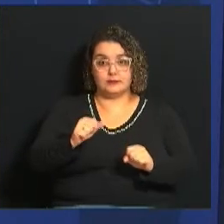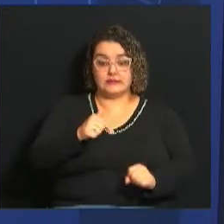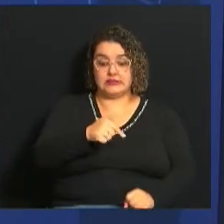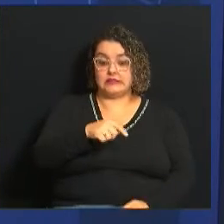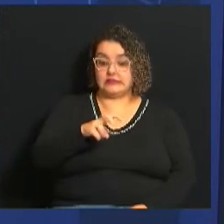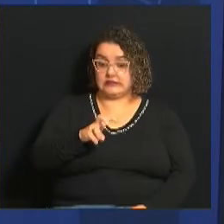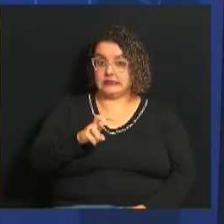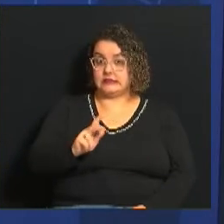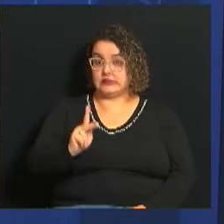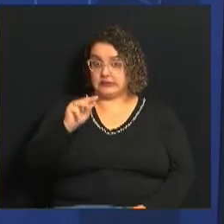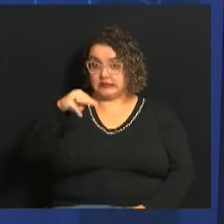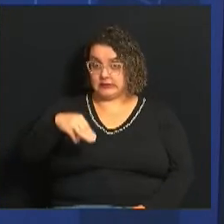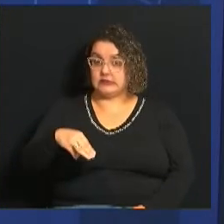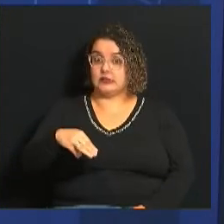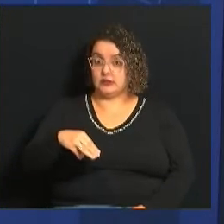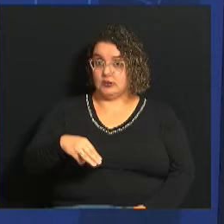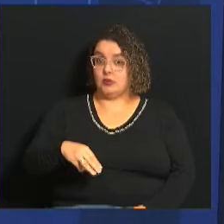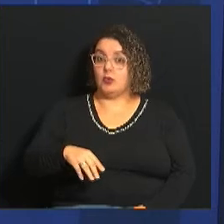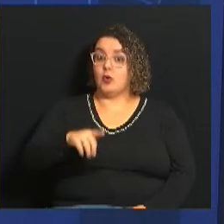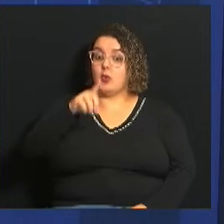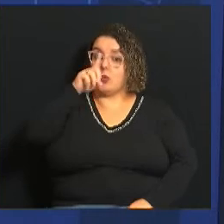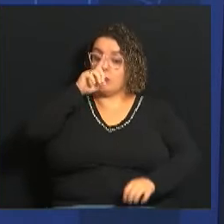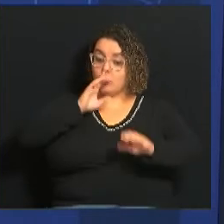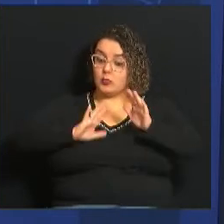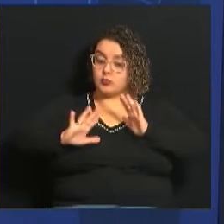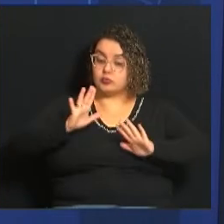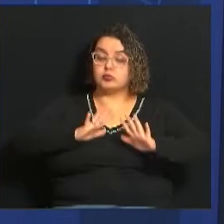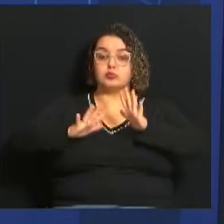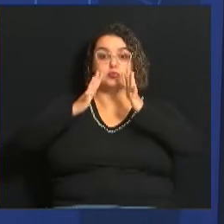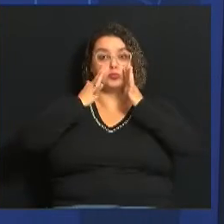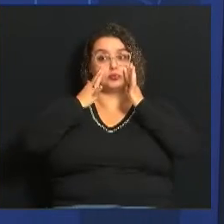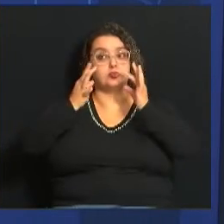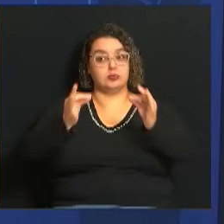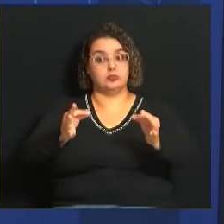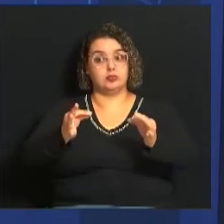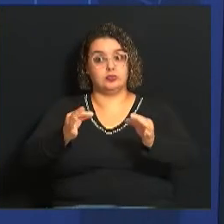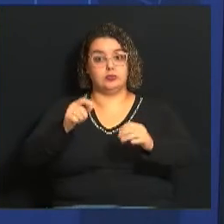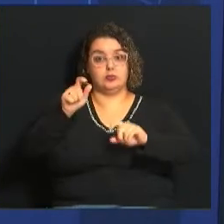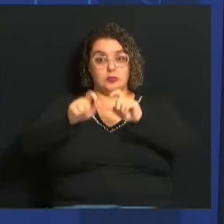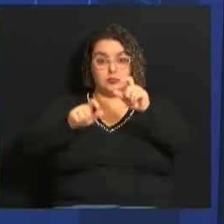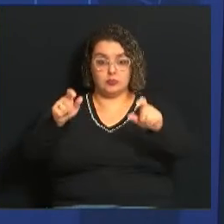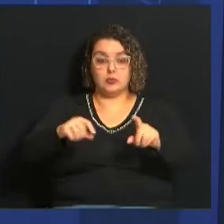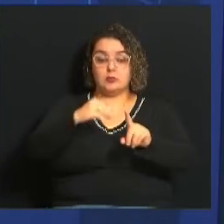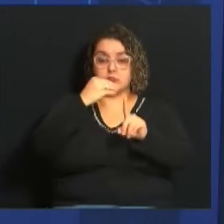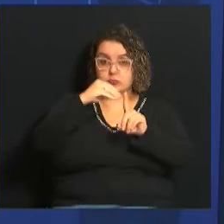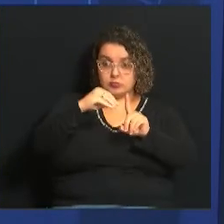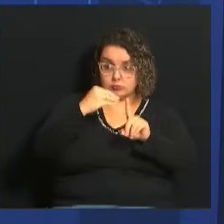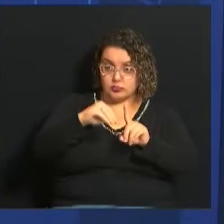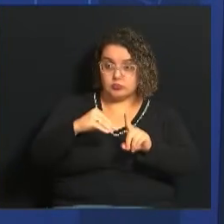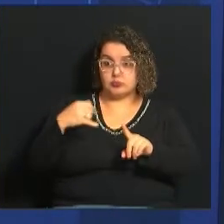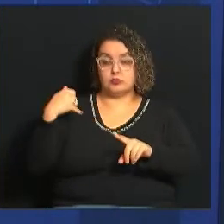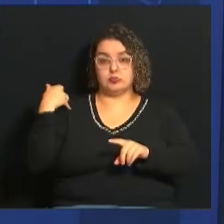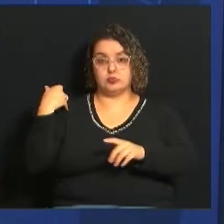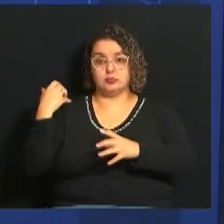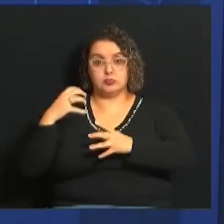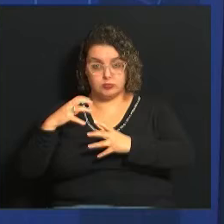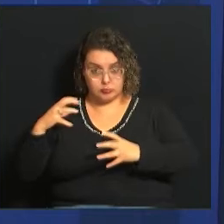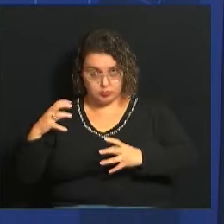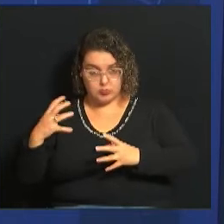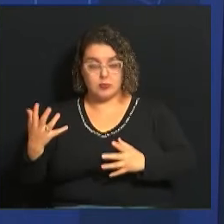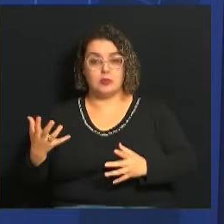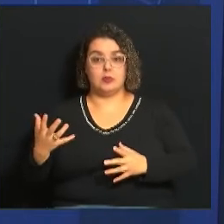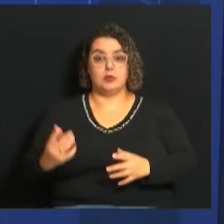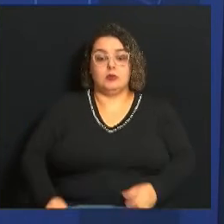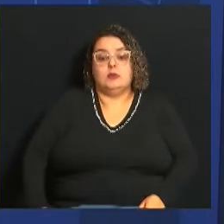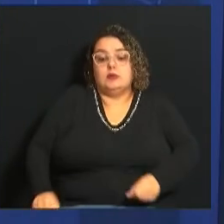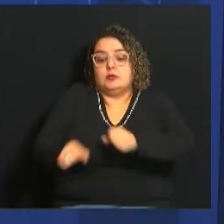75 km por hora, então muita atenção, né? Principalmente com as pessoas vulneráveis, com os idosos, para poder se